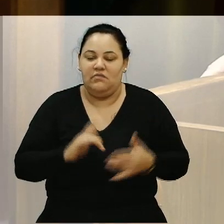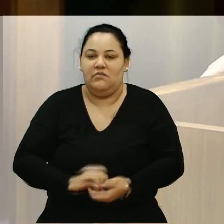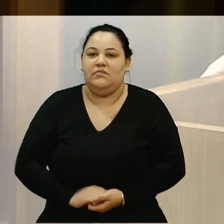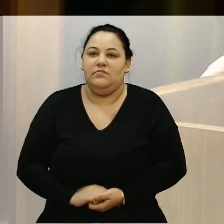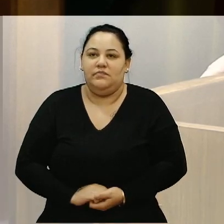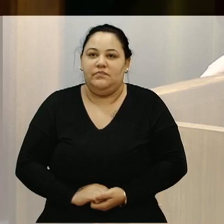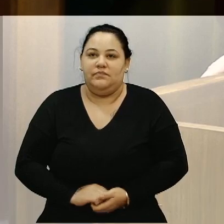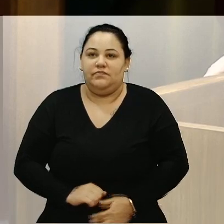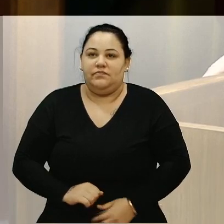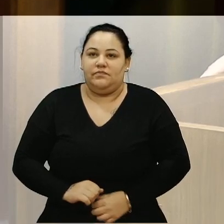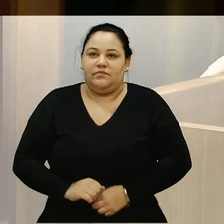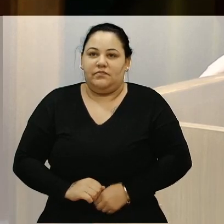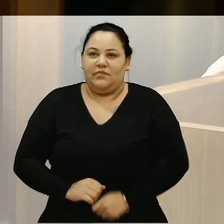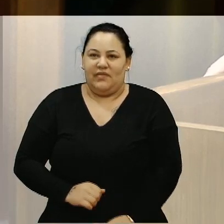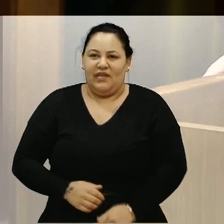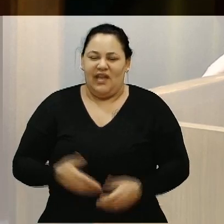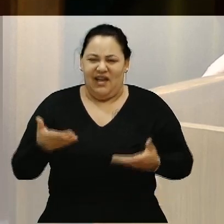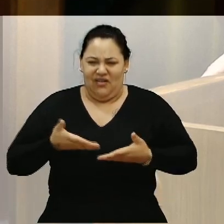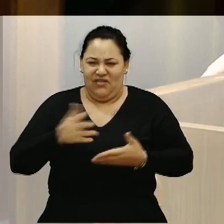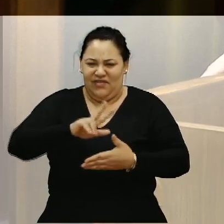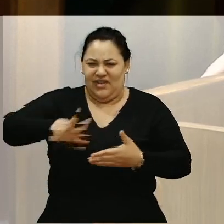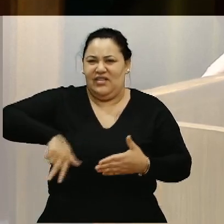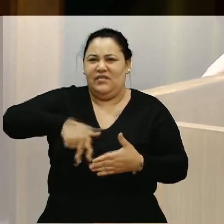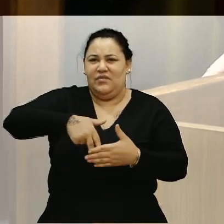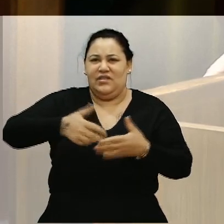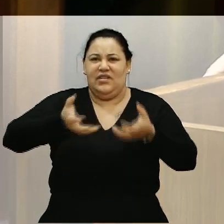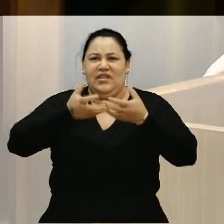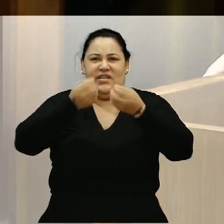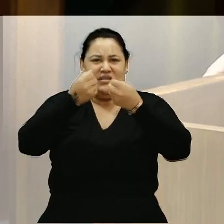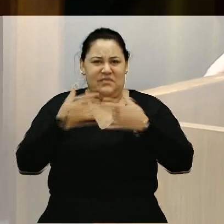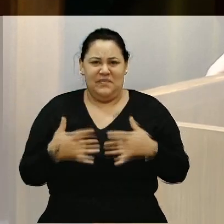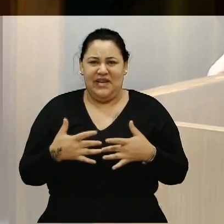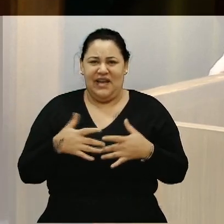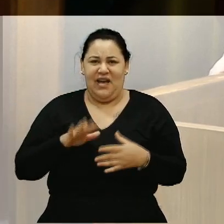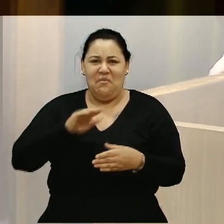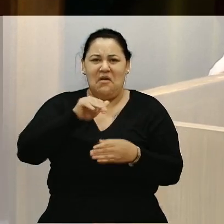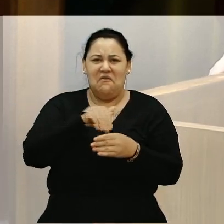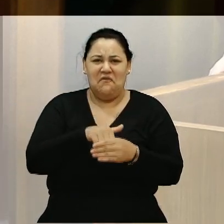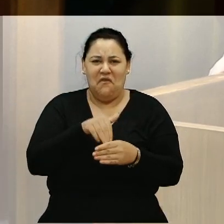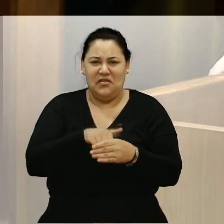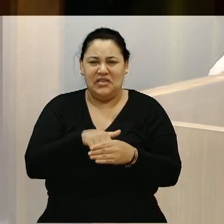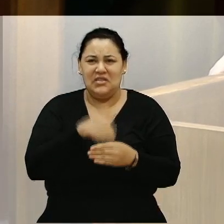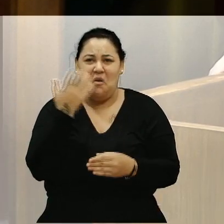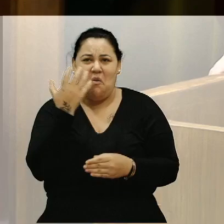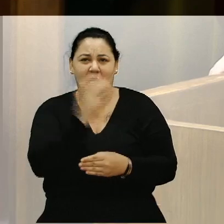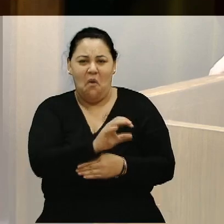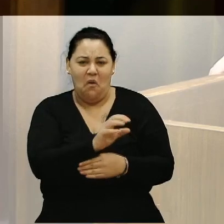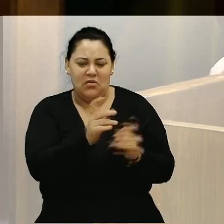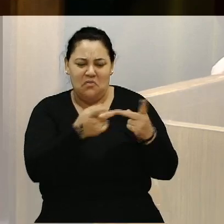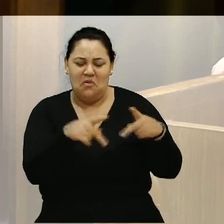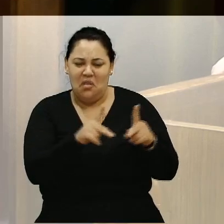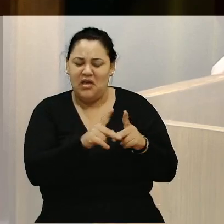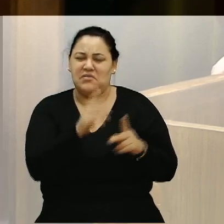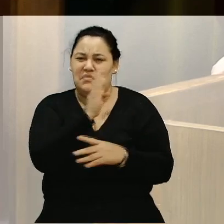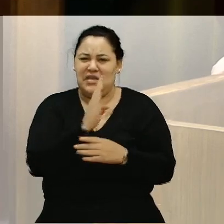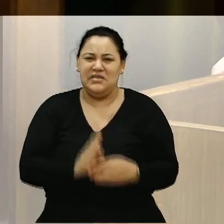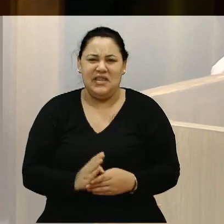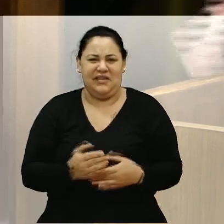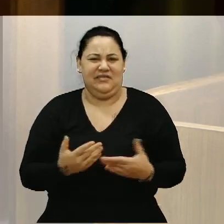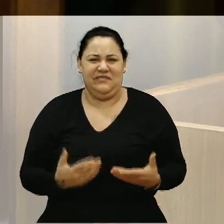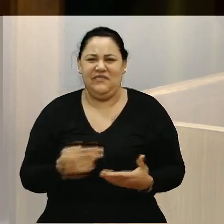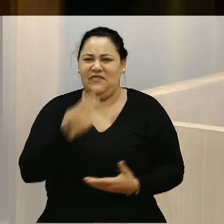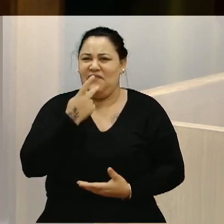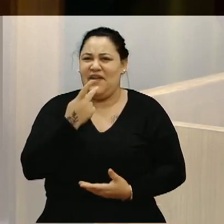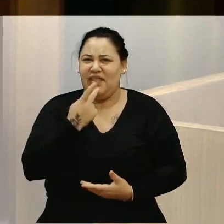Agora vim aqui querer justificar uma votação contra o povo brasileiro, falando